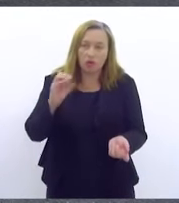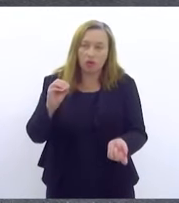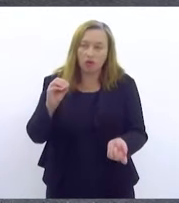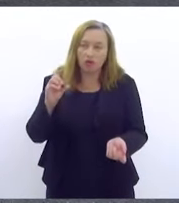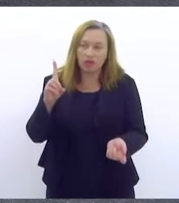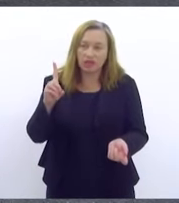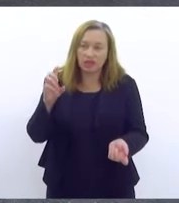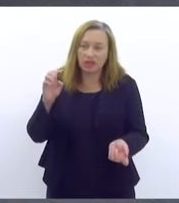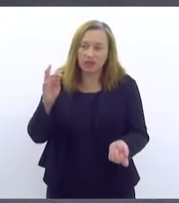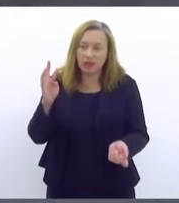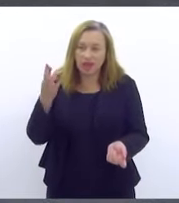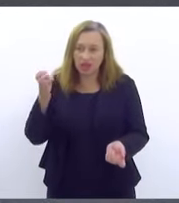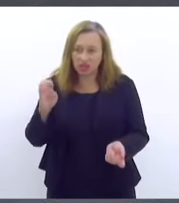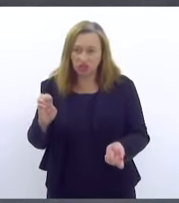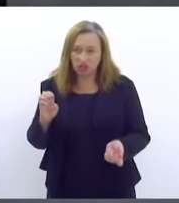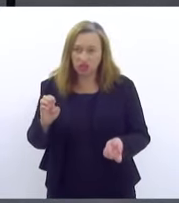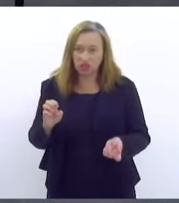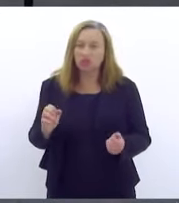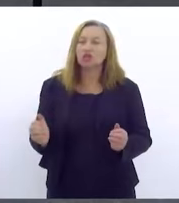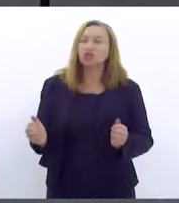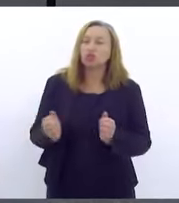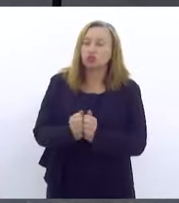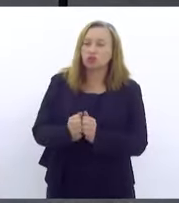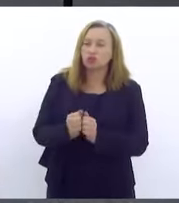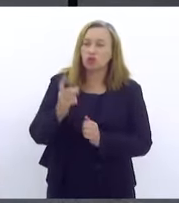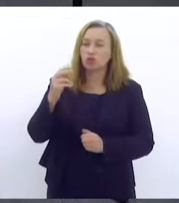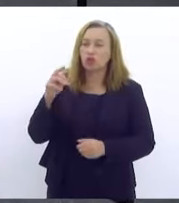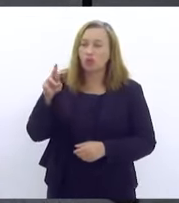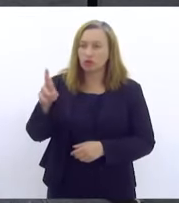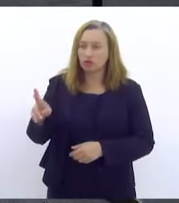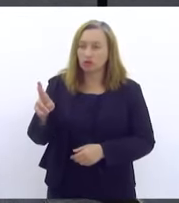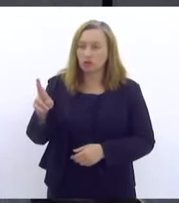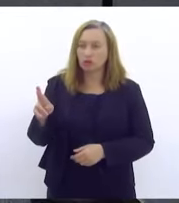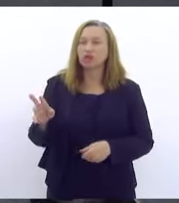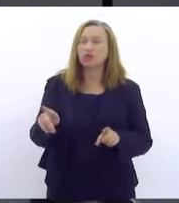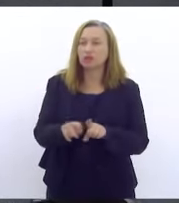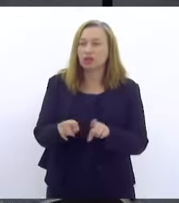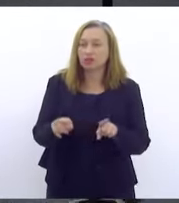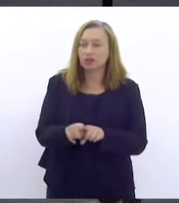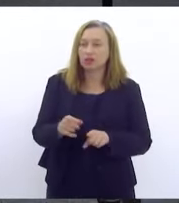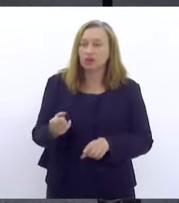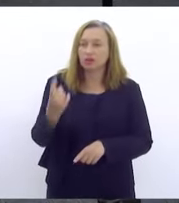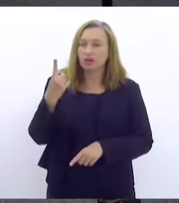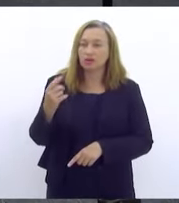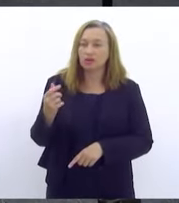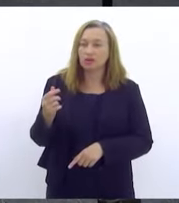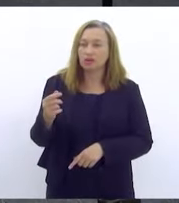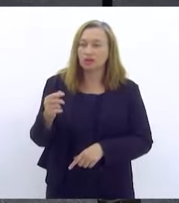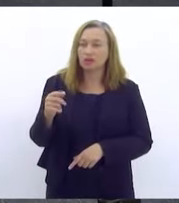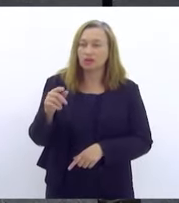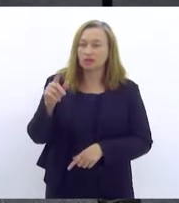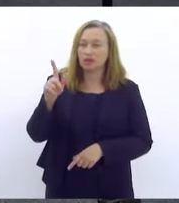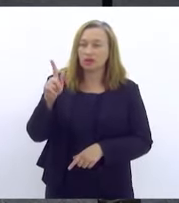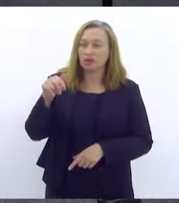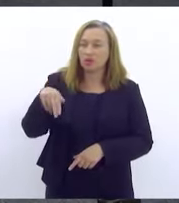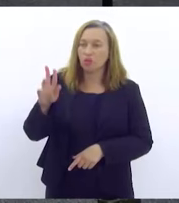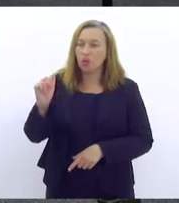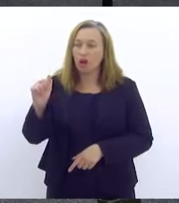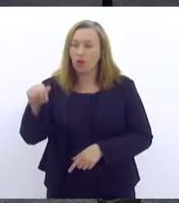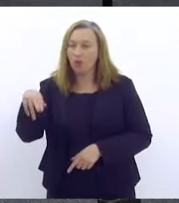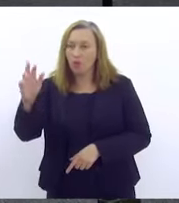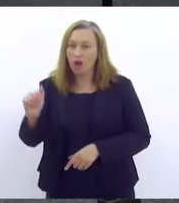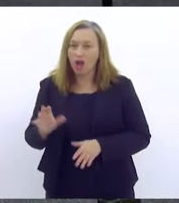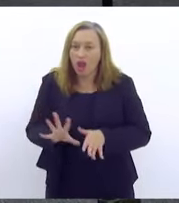Siqueira, vulgo Quaquá, vice-presidente nacional do PT, comem no mesmo coxo, no coxo da